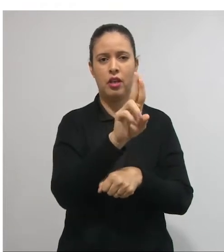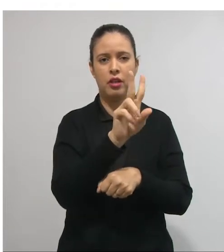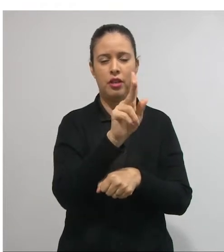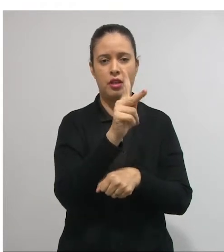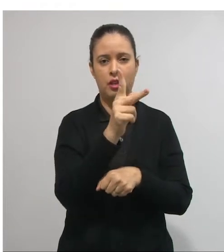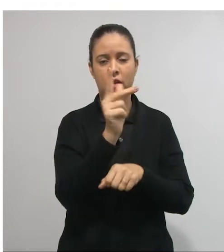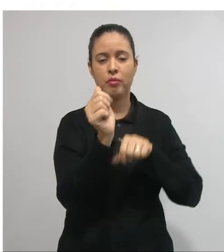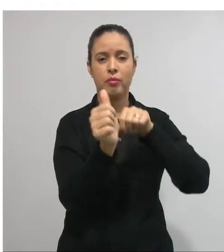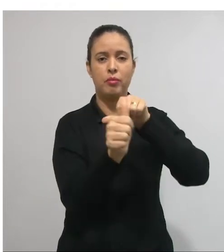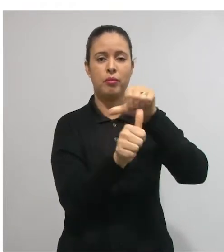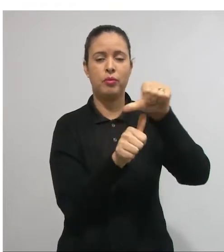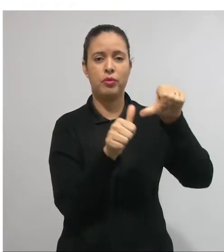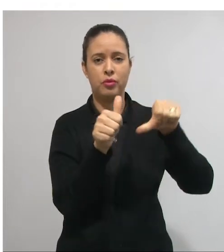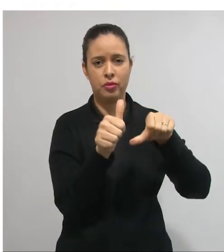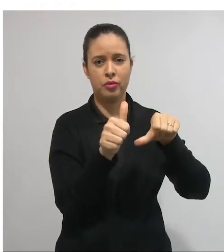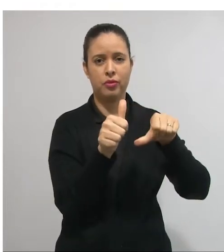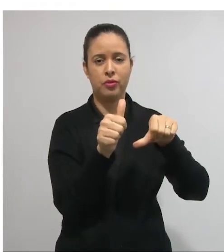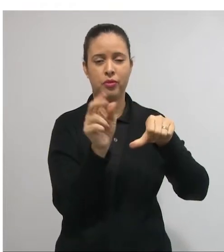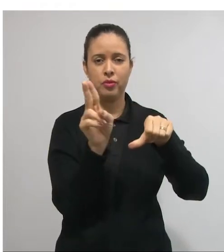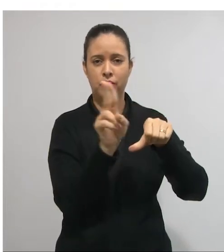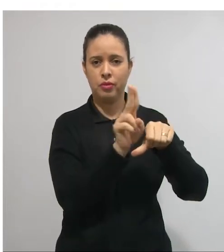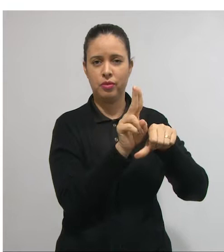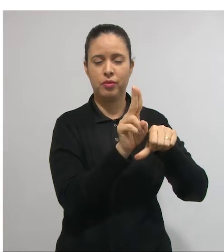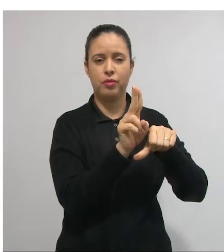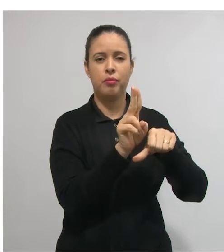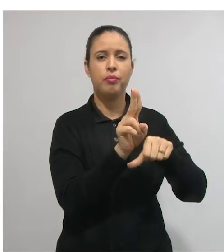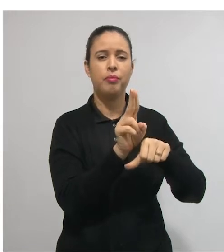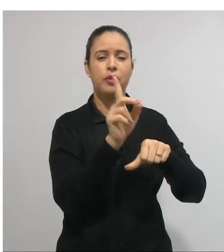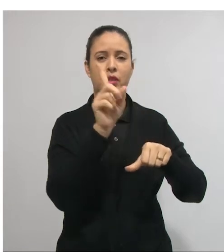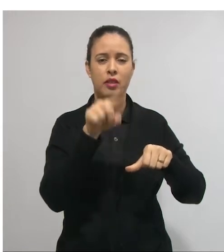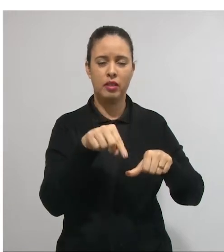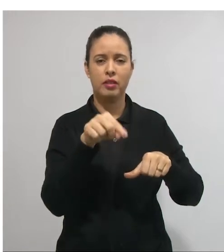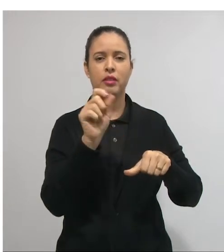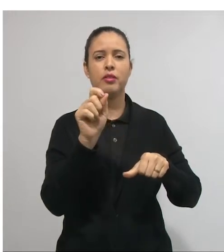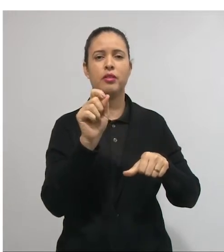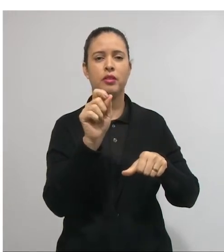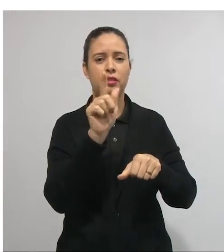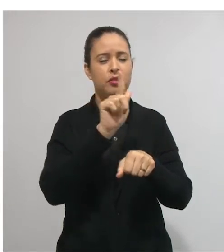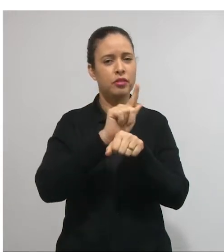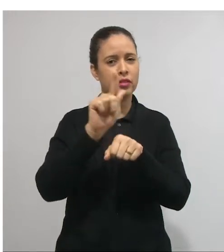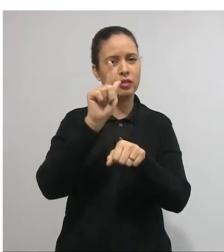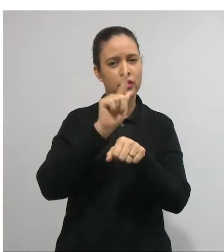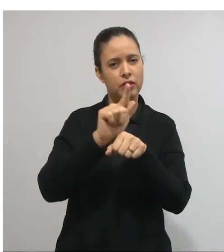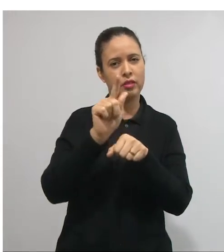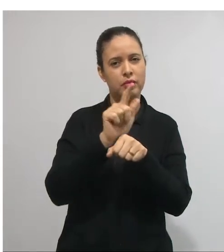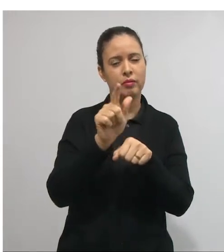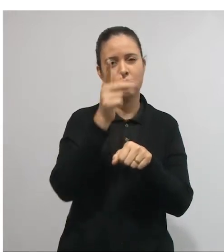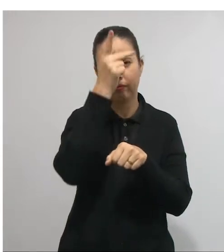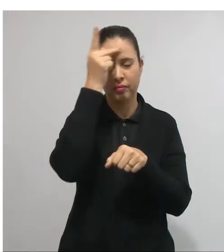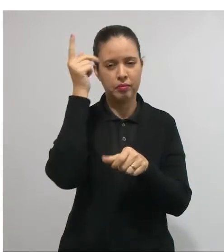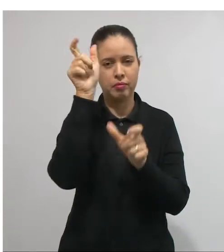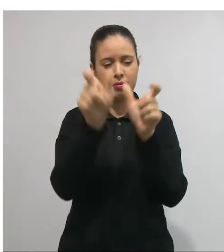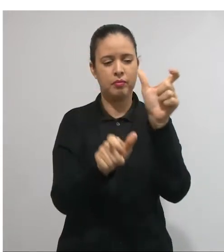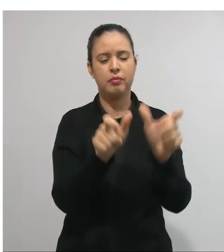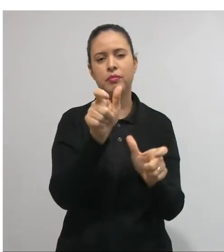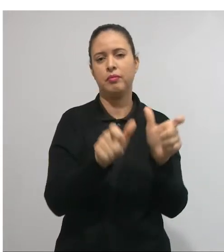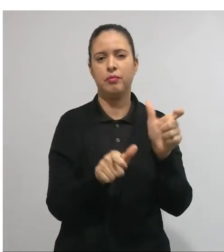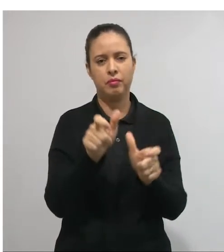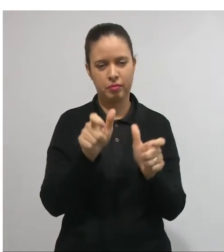a ter essa nomenclatura, essa condição de gerir as pessoas, uma função